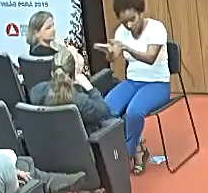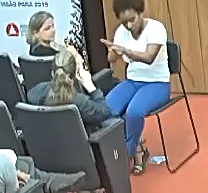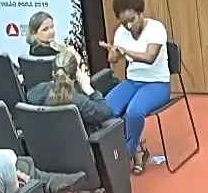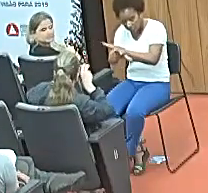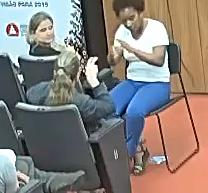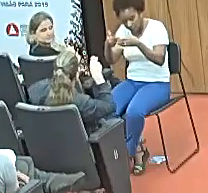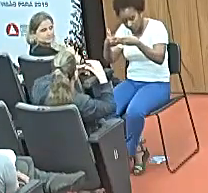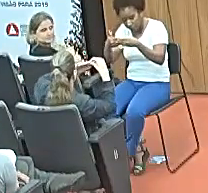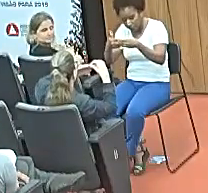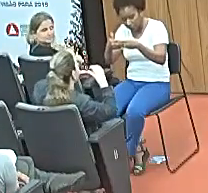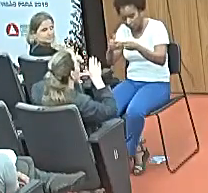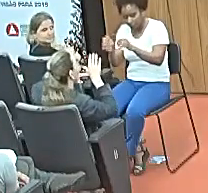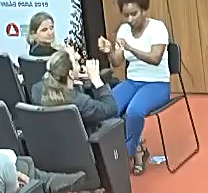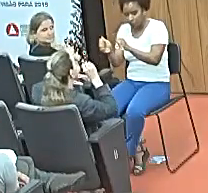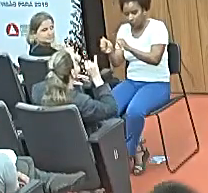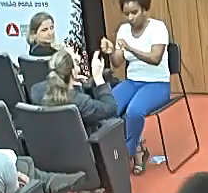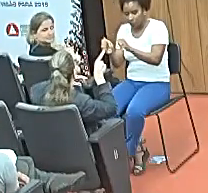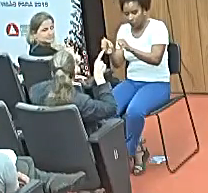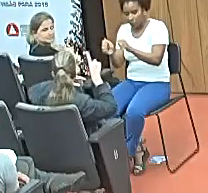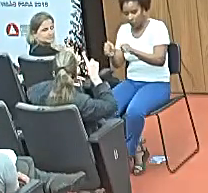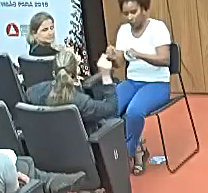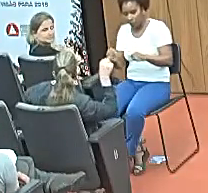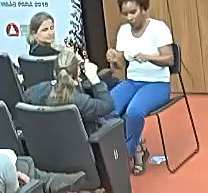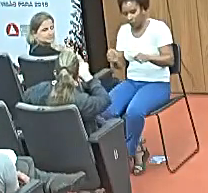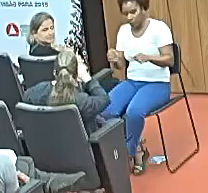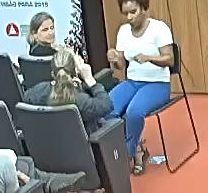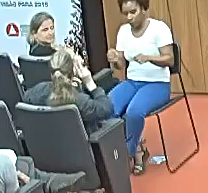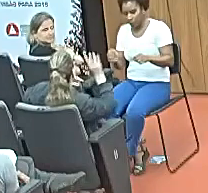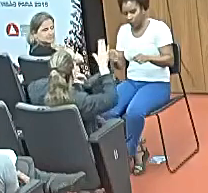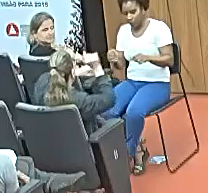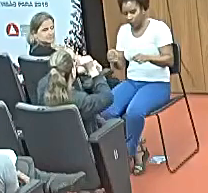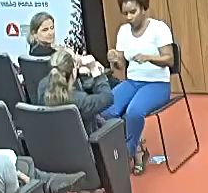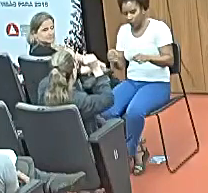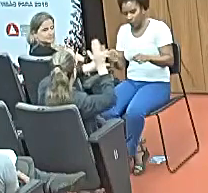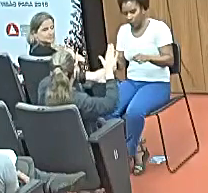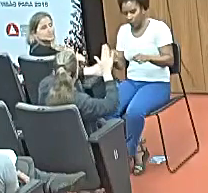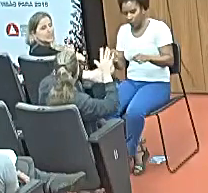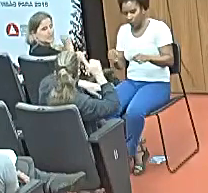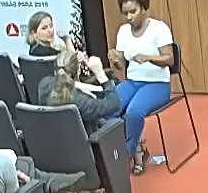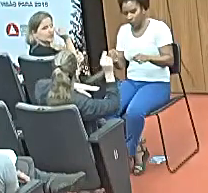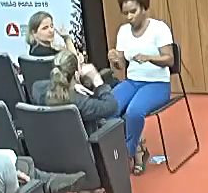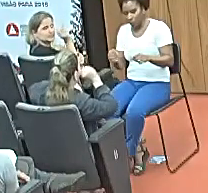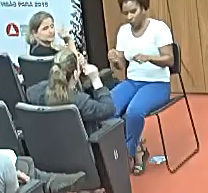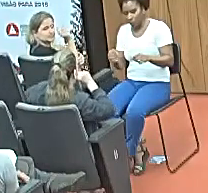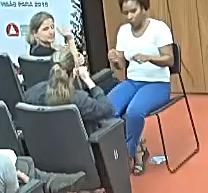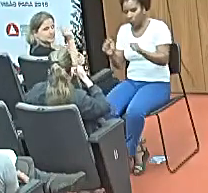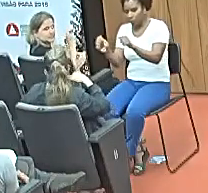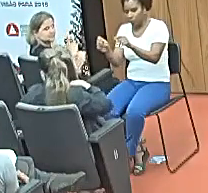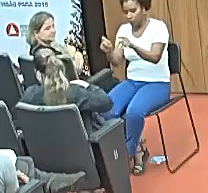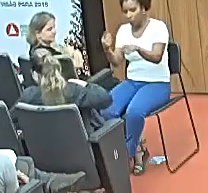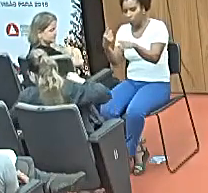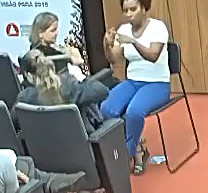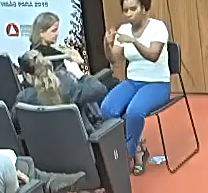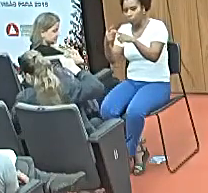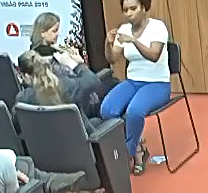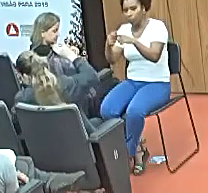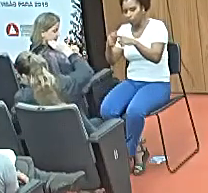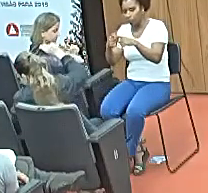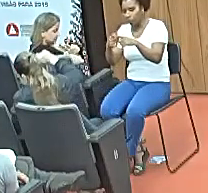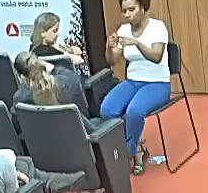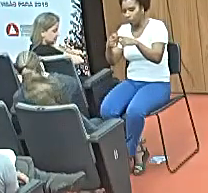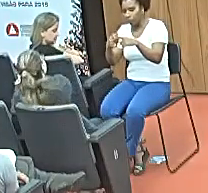questão hídrica é mais então voltar agora gente para as propostas